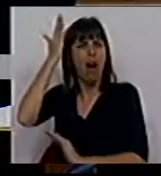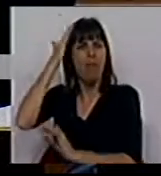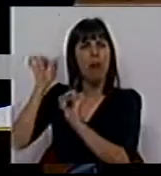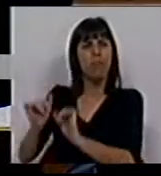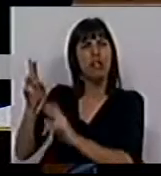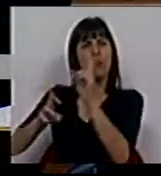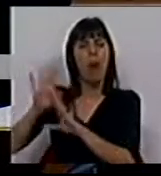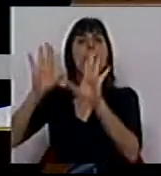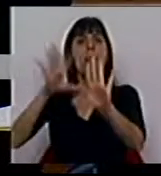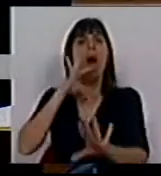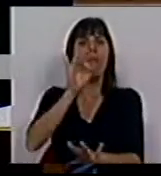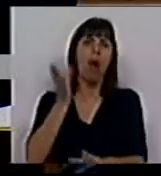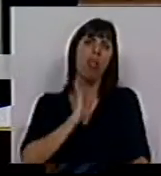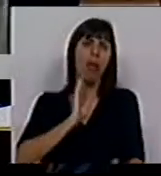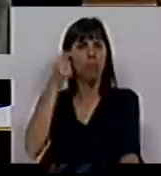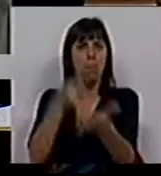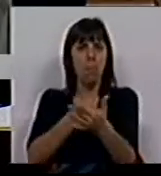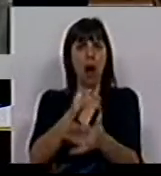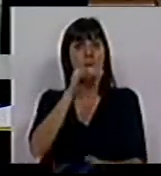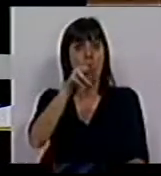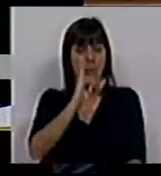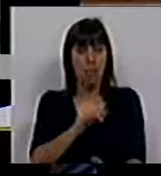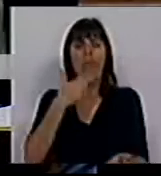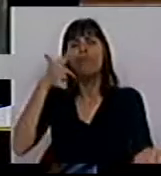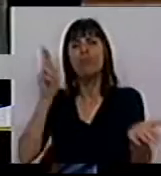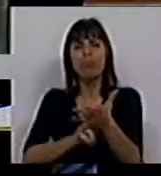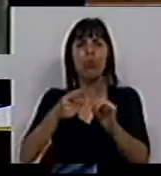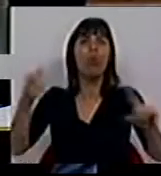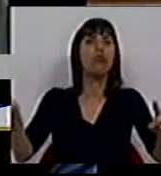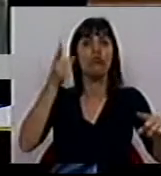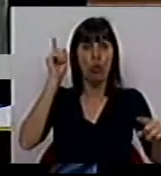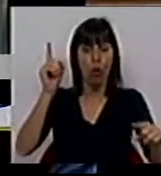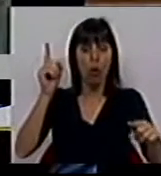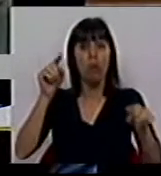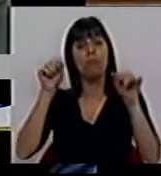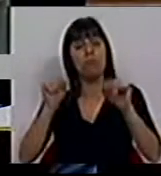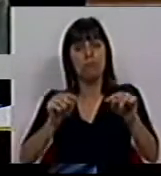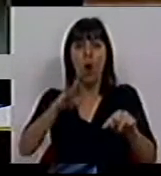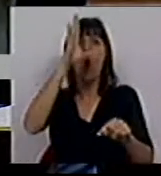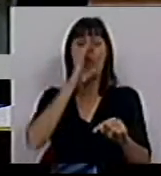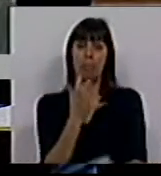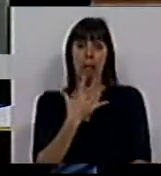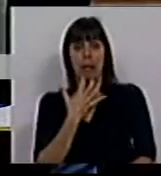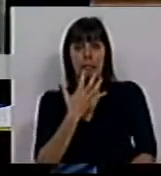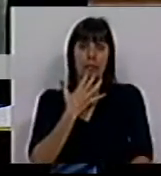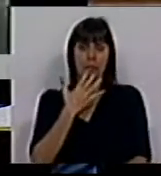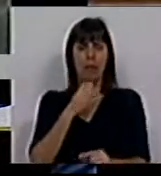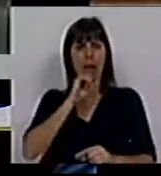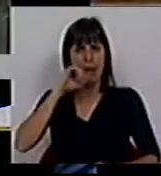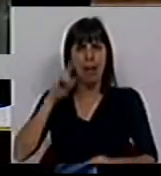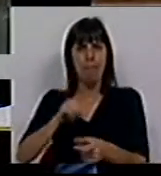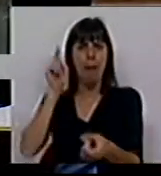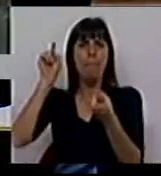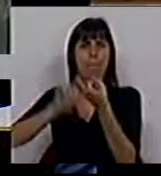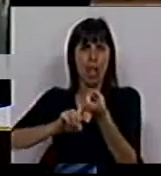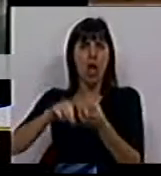especulativos, mas as famílias são obrigadas a pagar IMI. É ou não é verdade que este Governo de rigor é capaz de